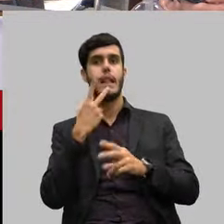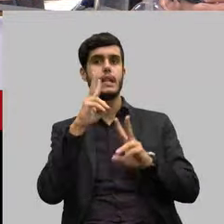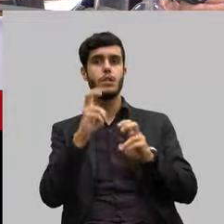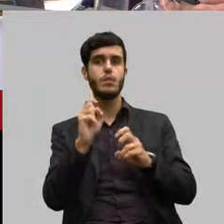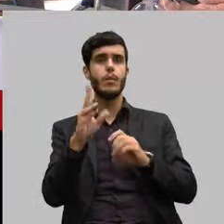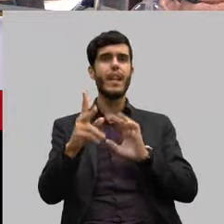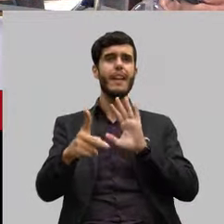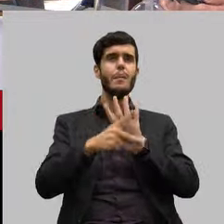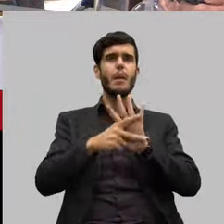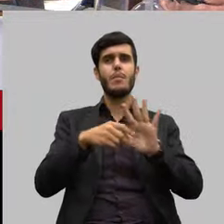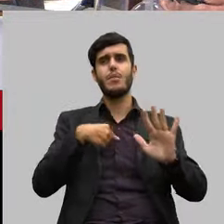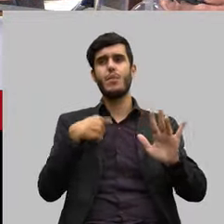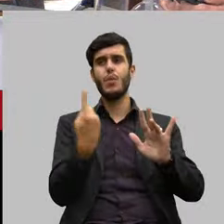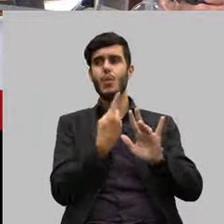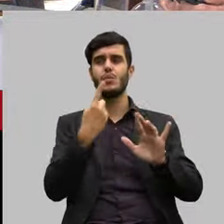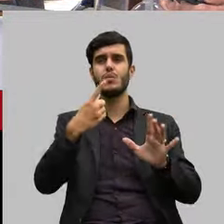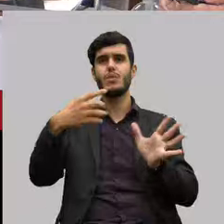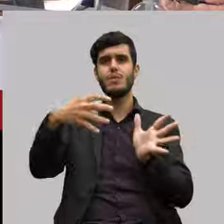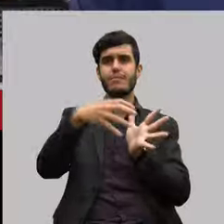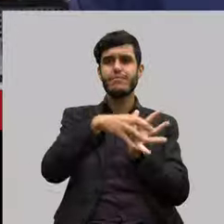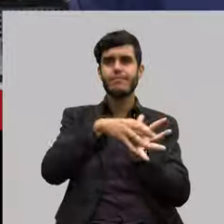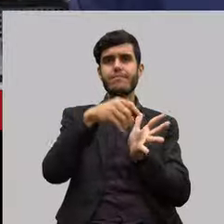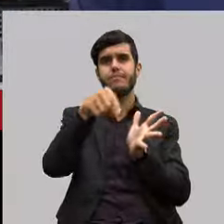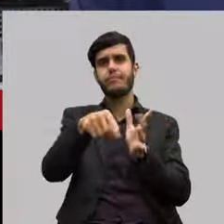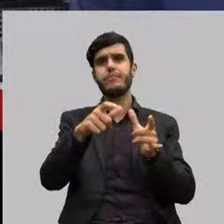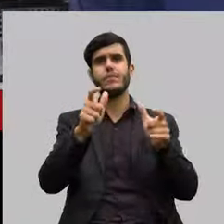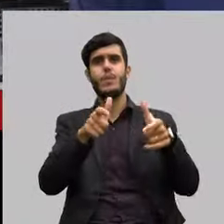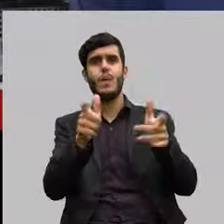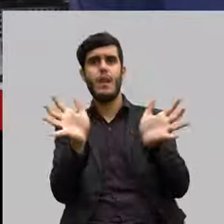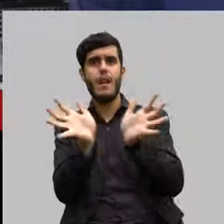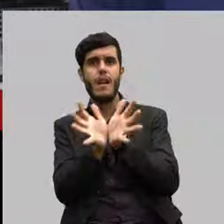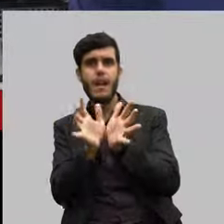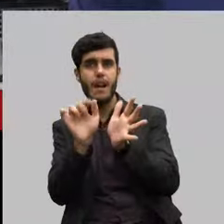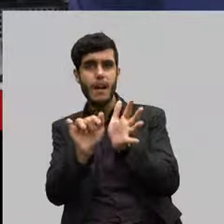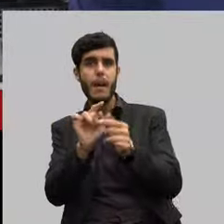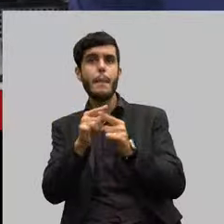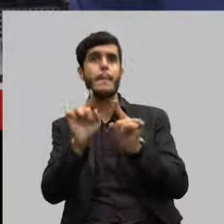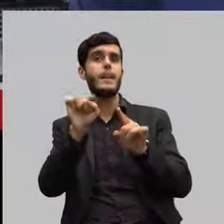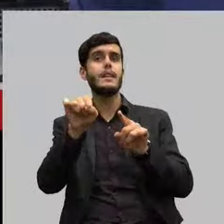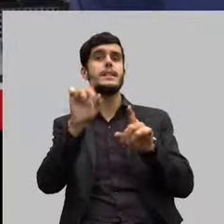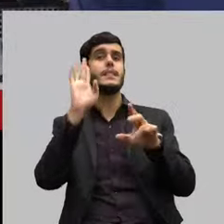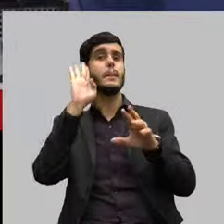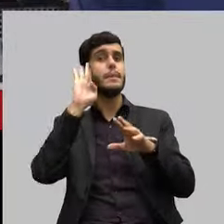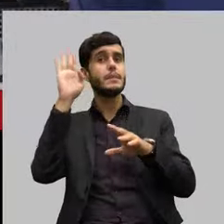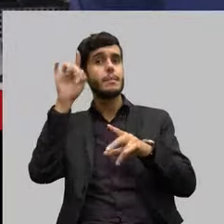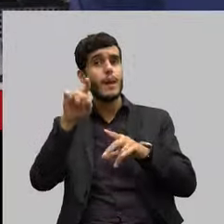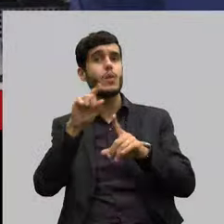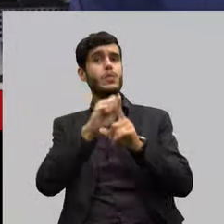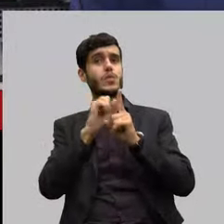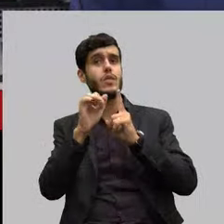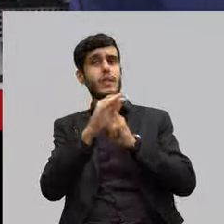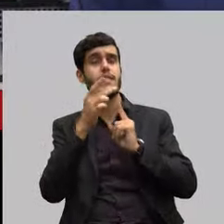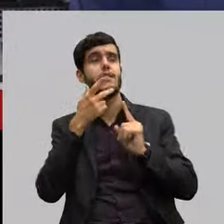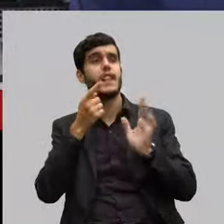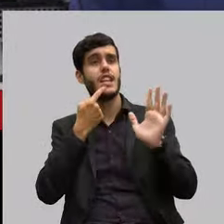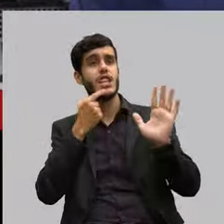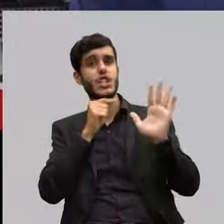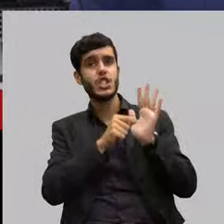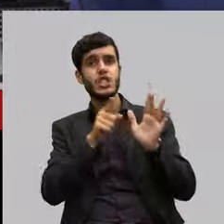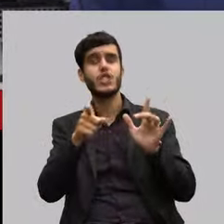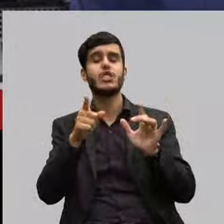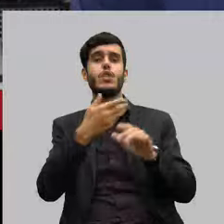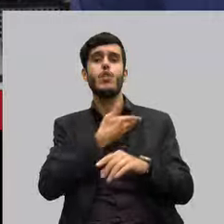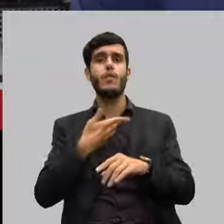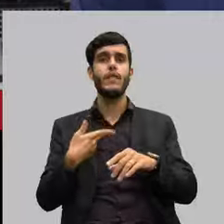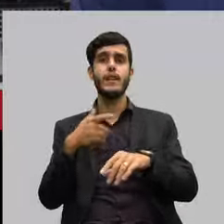nós é porque se você sai daqui é um dos pontos que a sociedade mais critica o governo do estado mais critica o